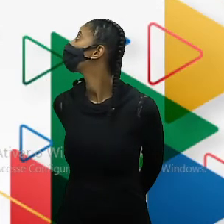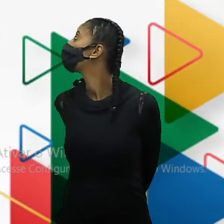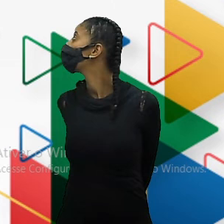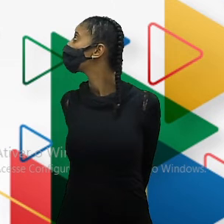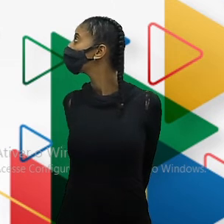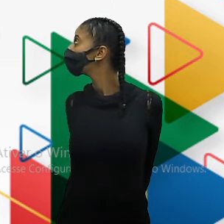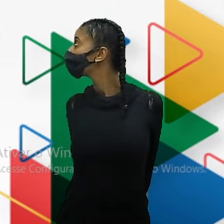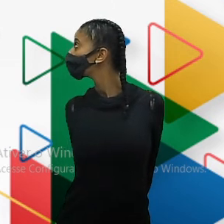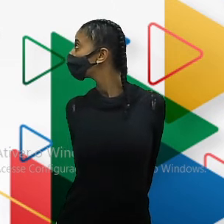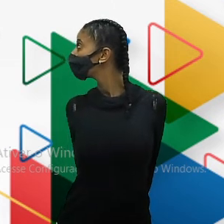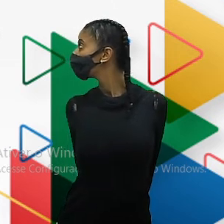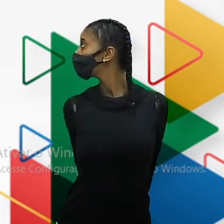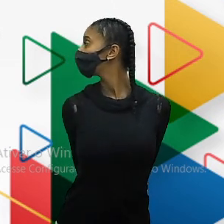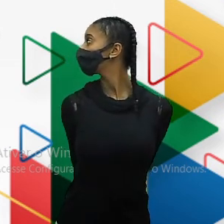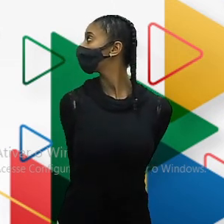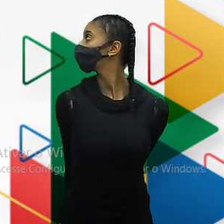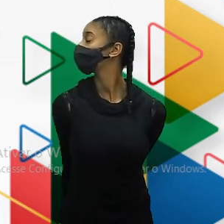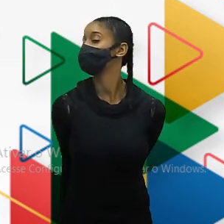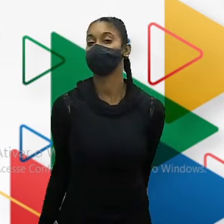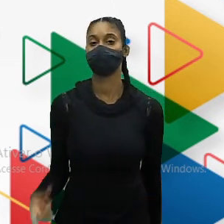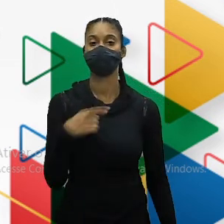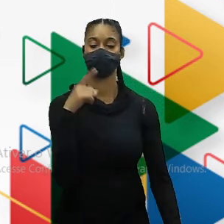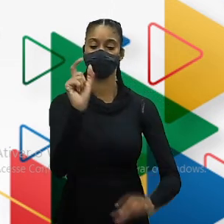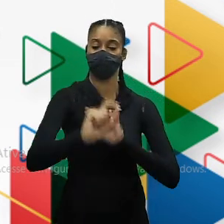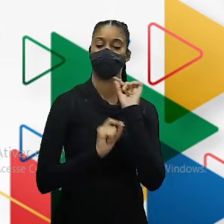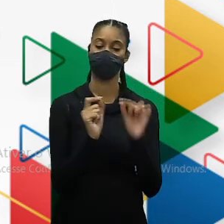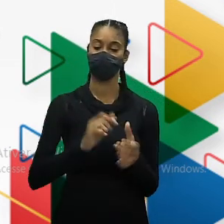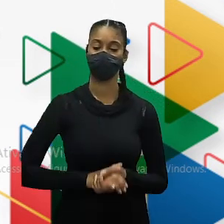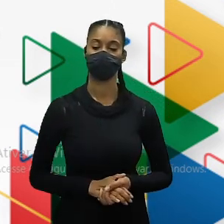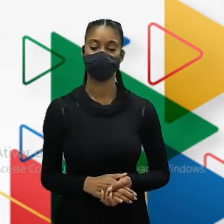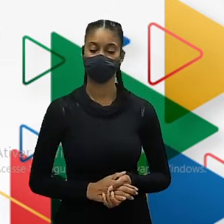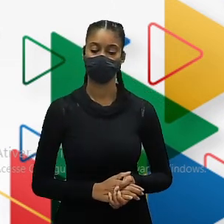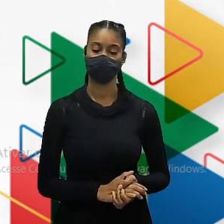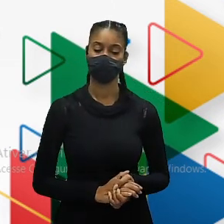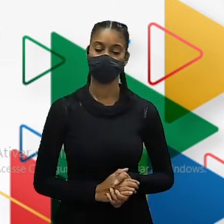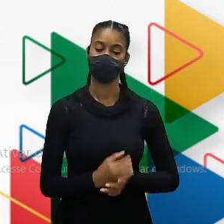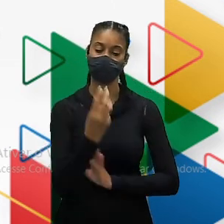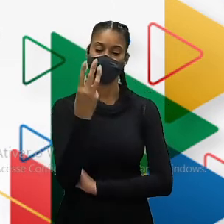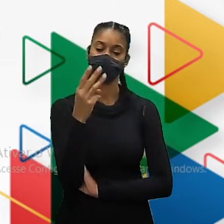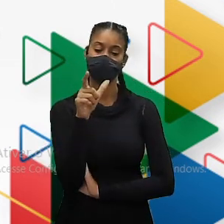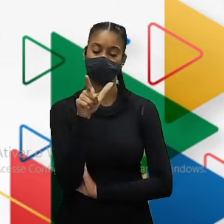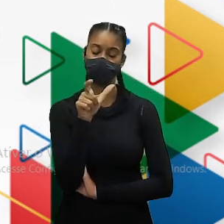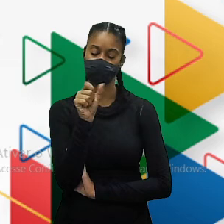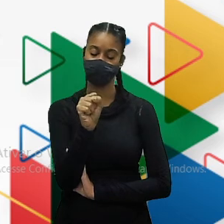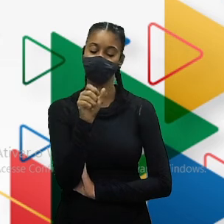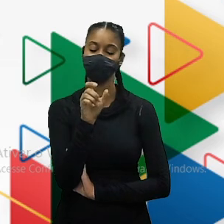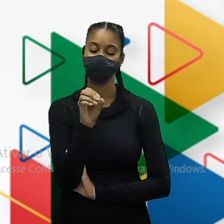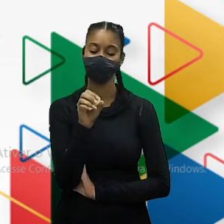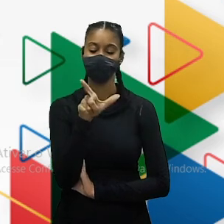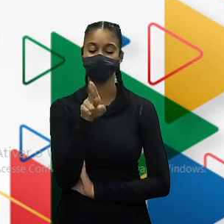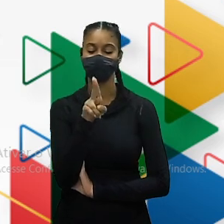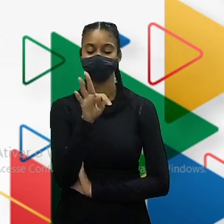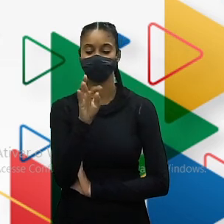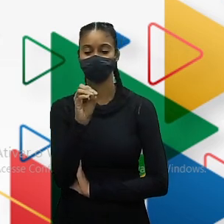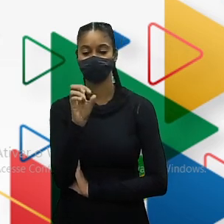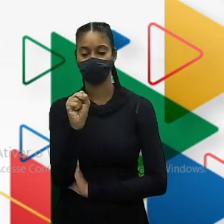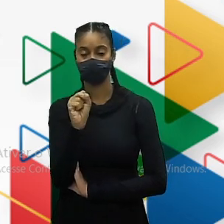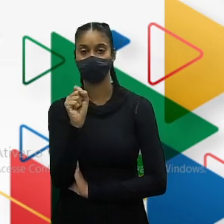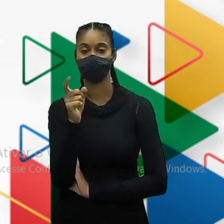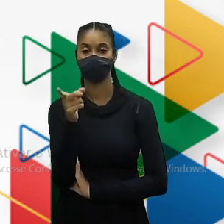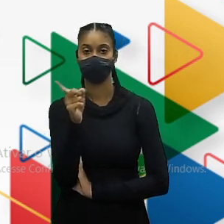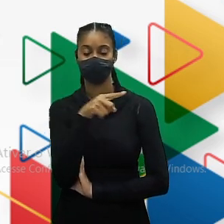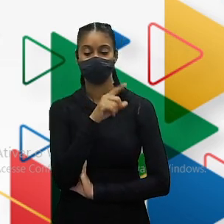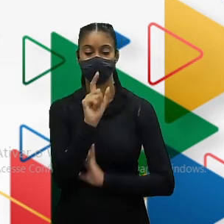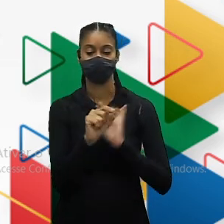A solução da esquerda, eu só tenho 3 solutos, desenhados pelo menos, né? Enquanto que a solução da